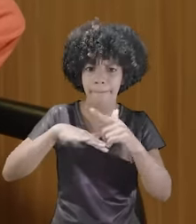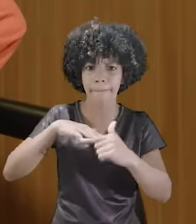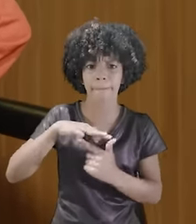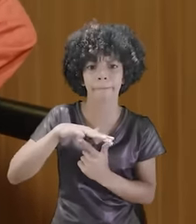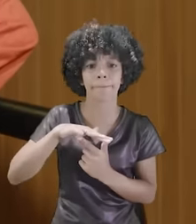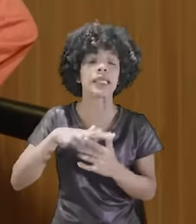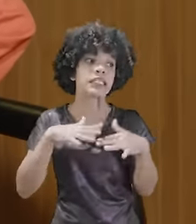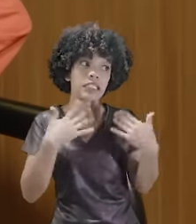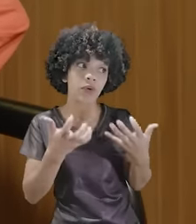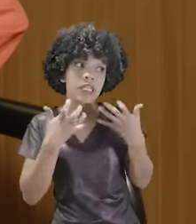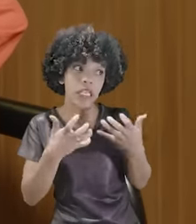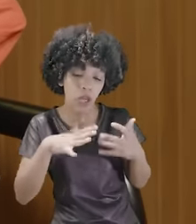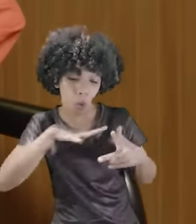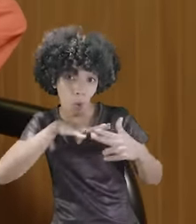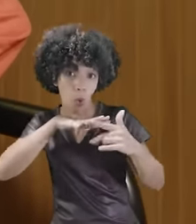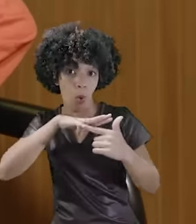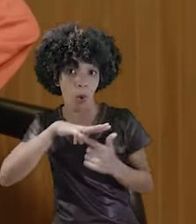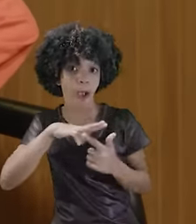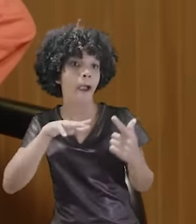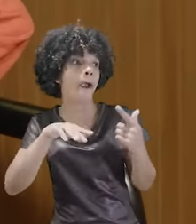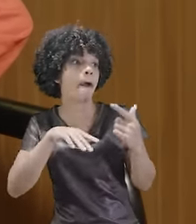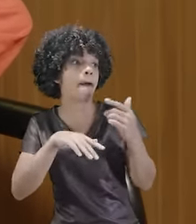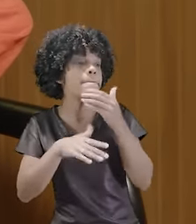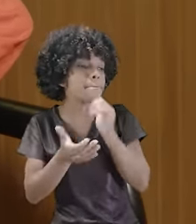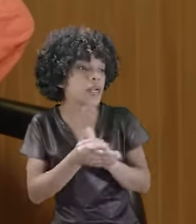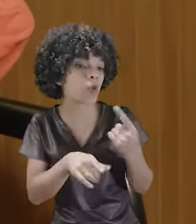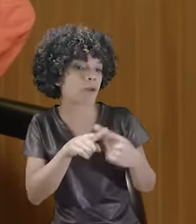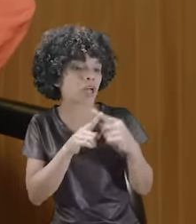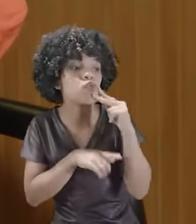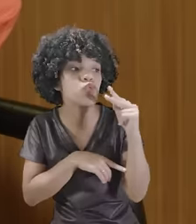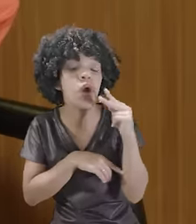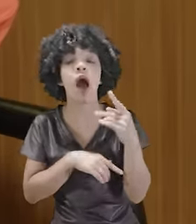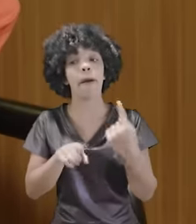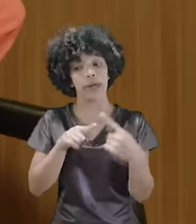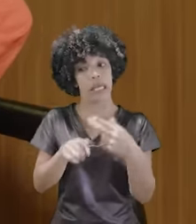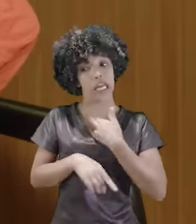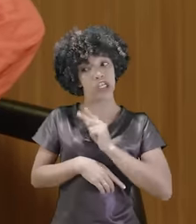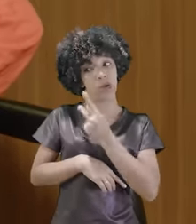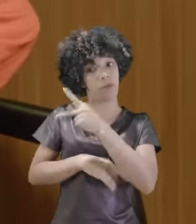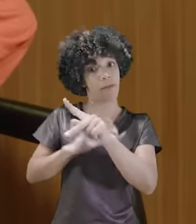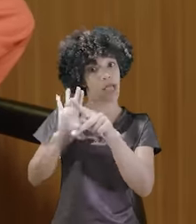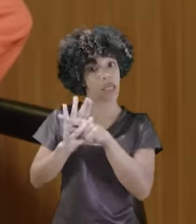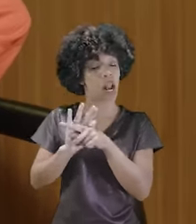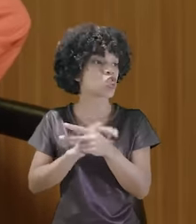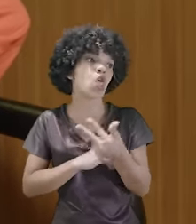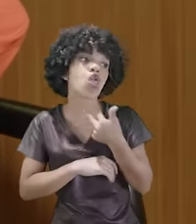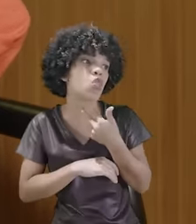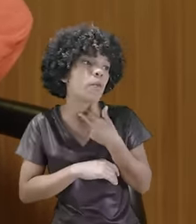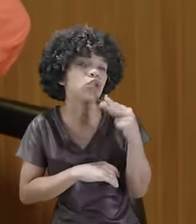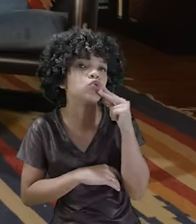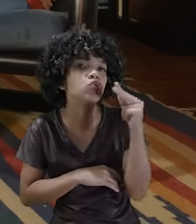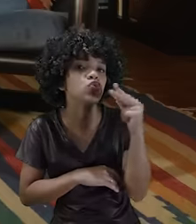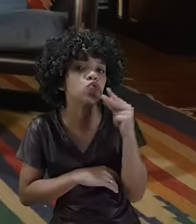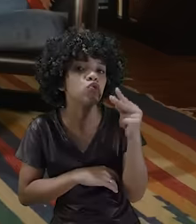querendo cortar o dedo do meu marido porque ele fuma cigarro porque não religião deles que não pode fumar